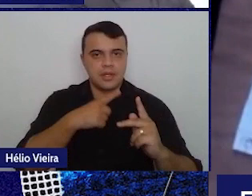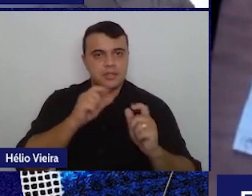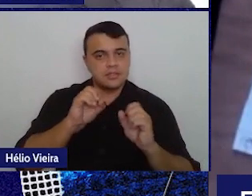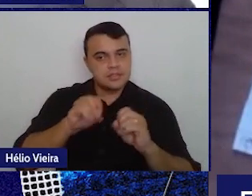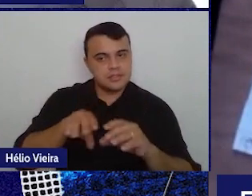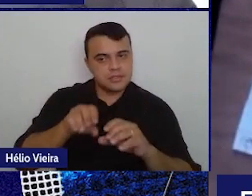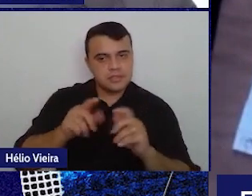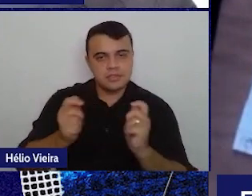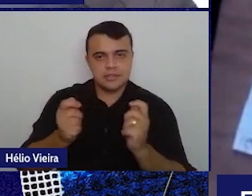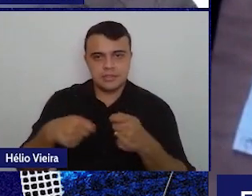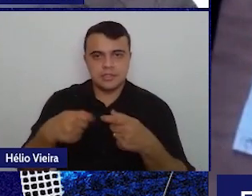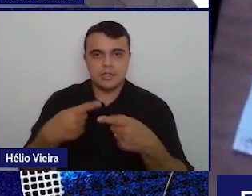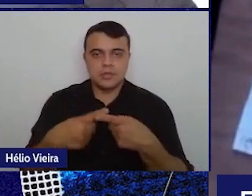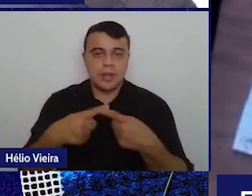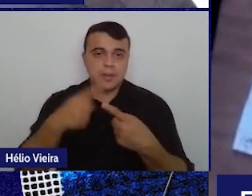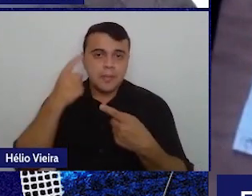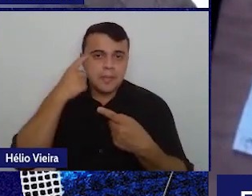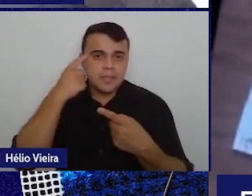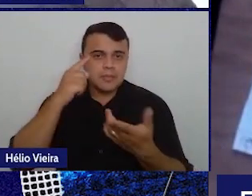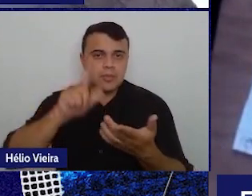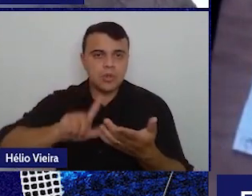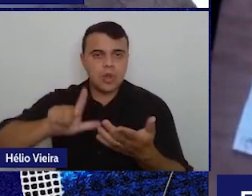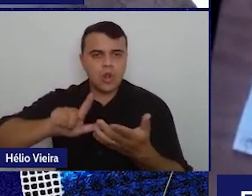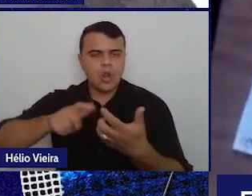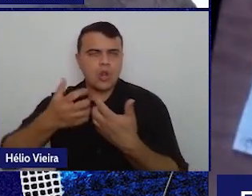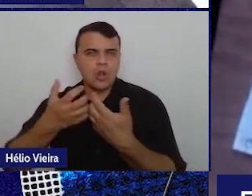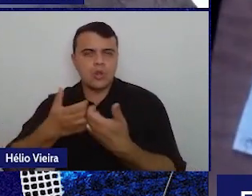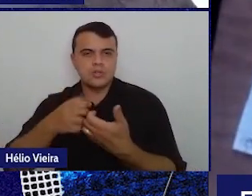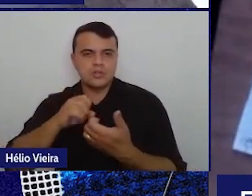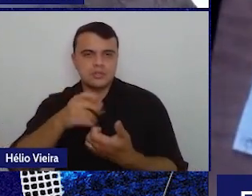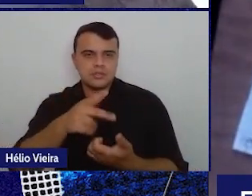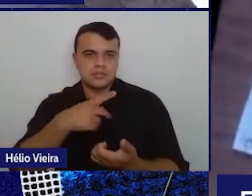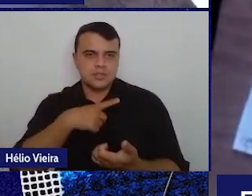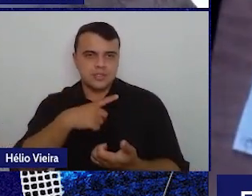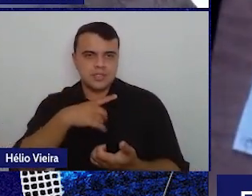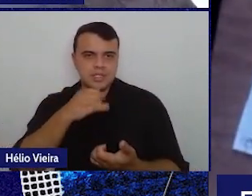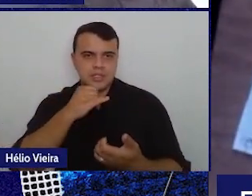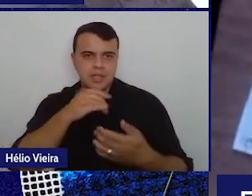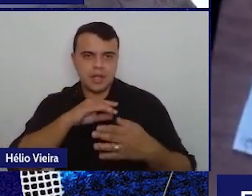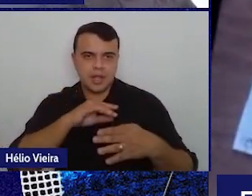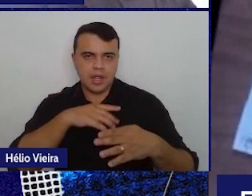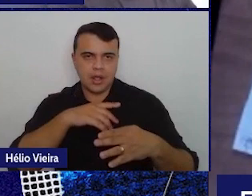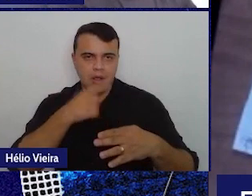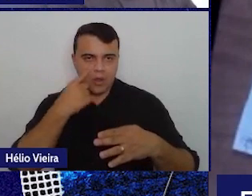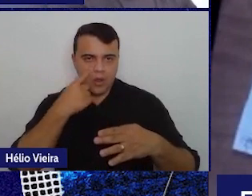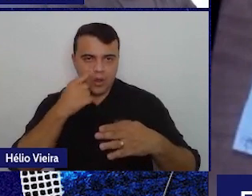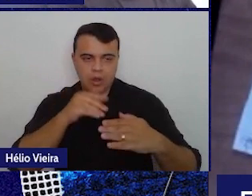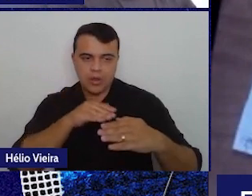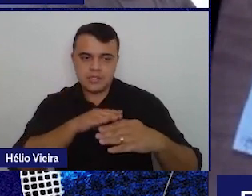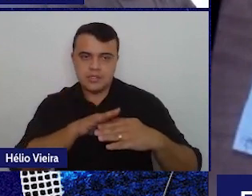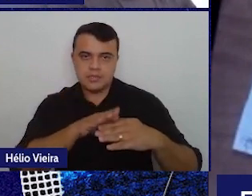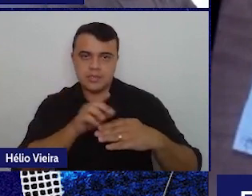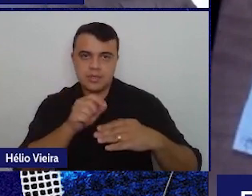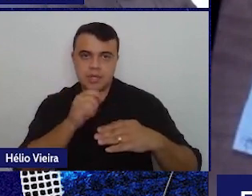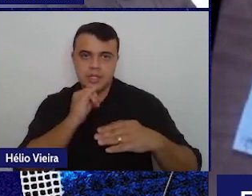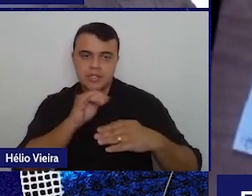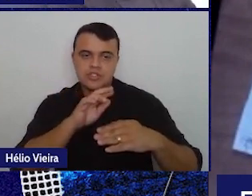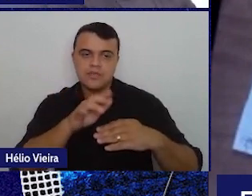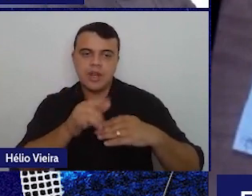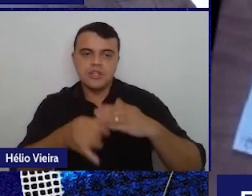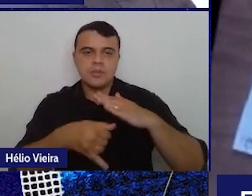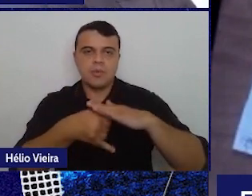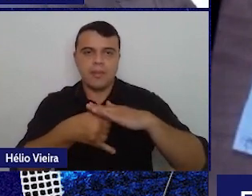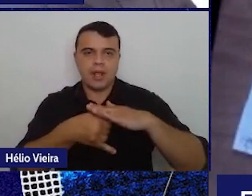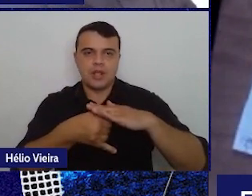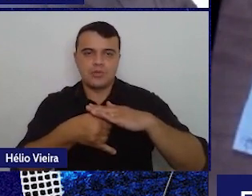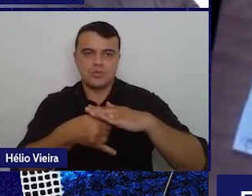trabalhar. Pensamento lógico. Se aqui eu sair por cima, aqui então eu tenho que entrar por baixo.